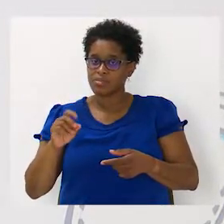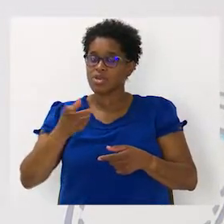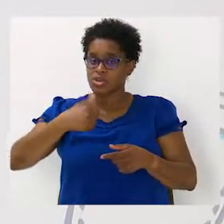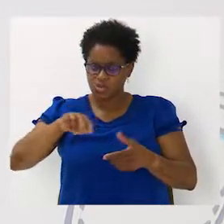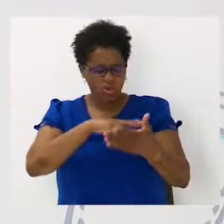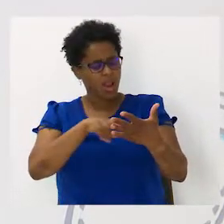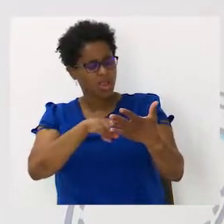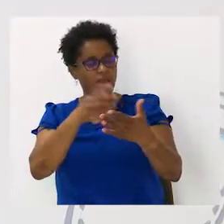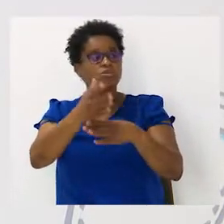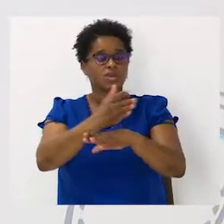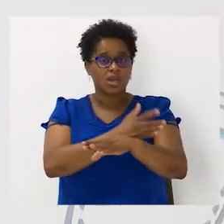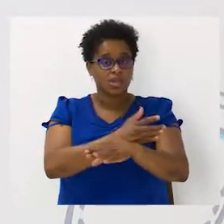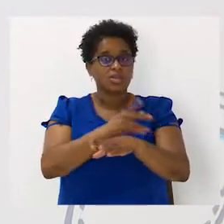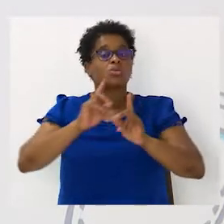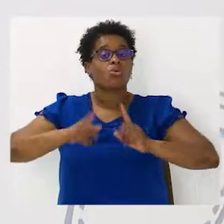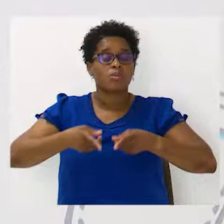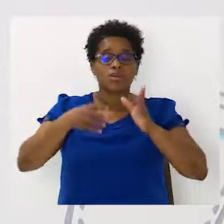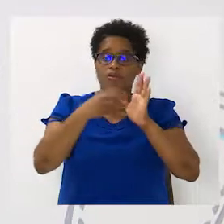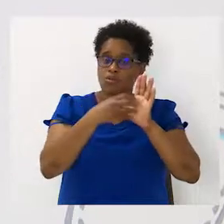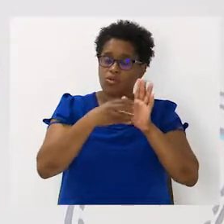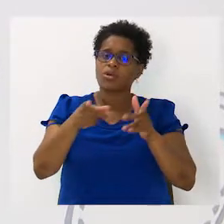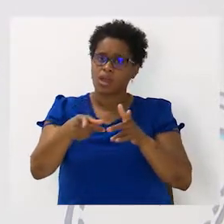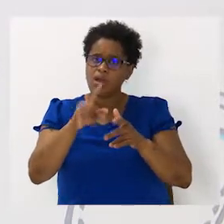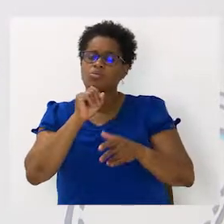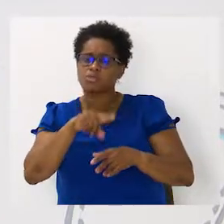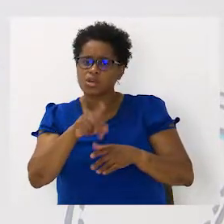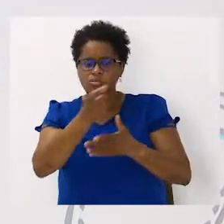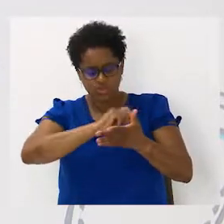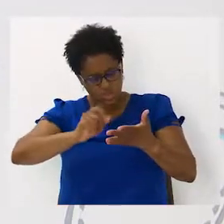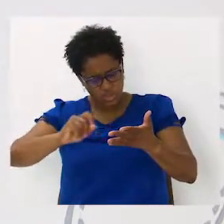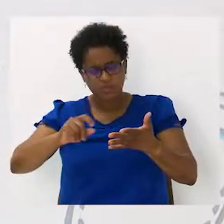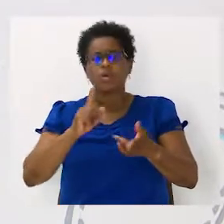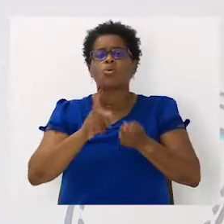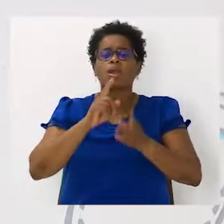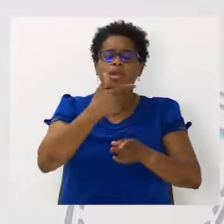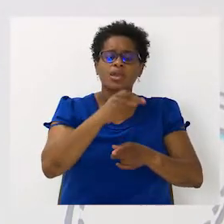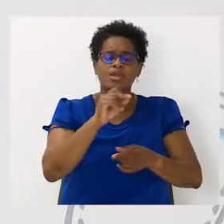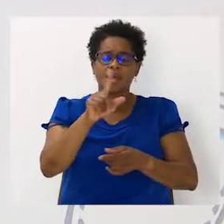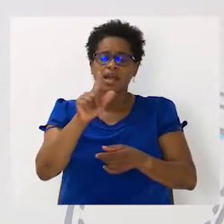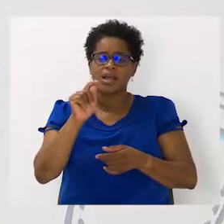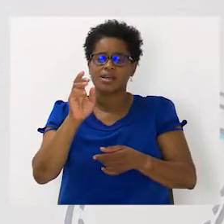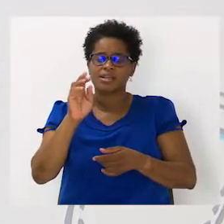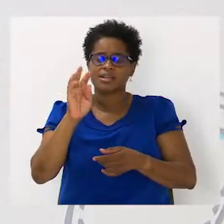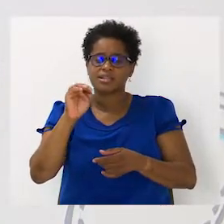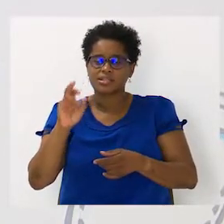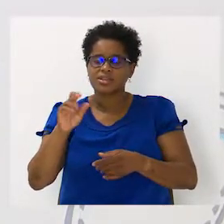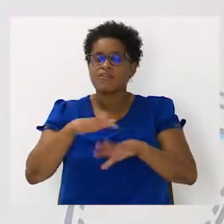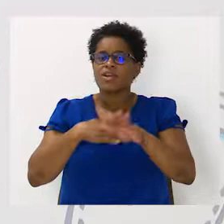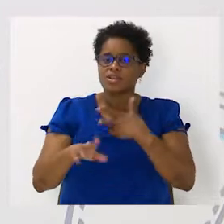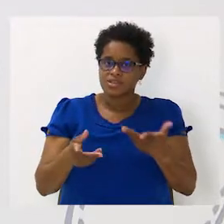já lemos anteriormente. A partir da figura podemos escrever o que Tales